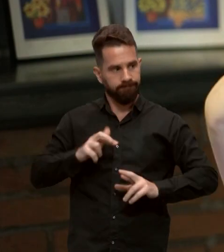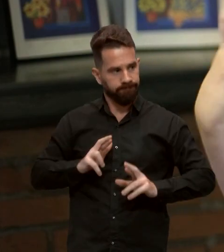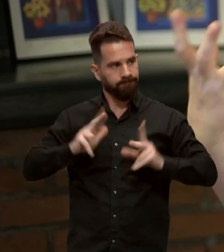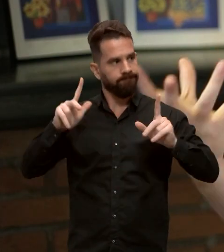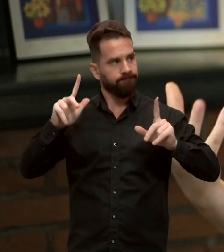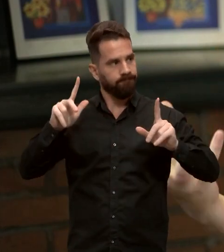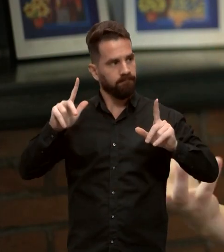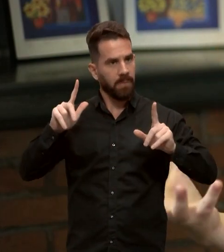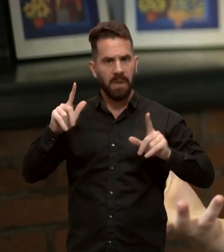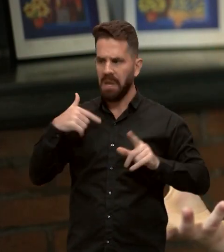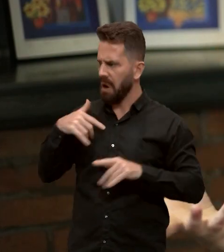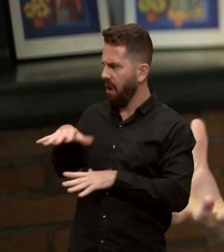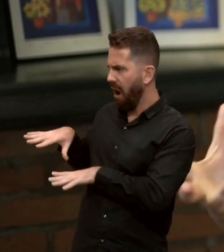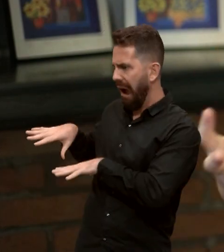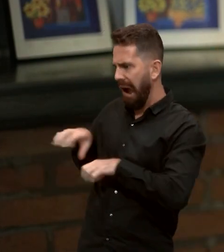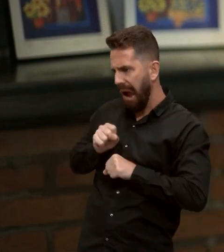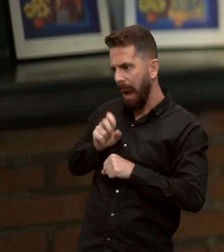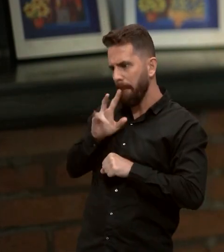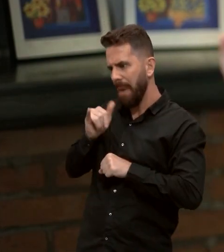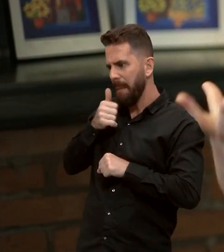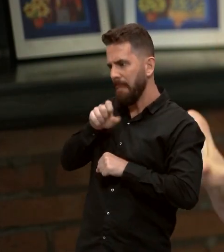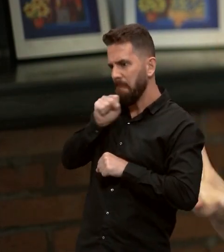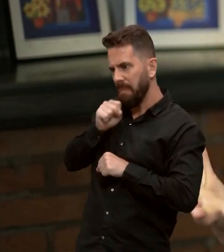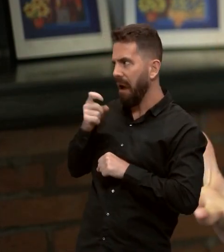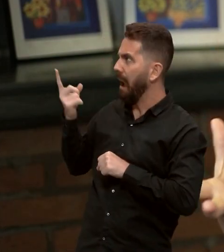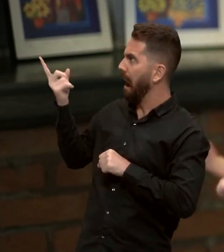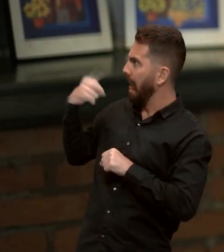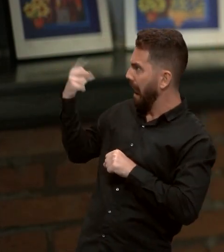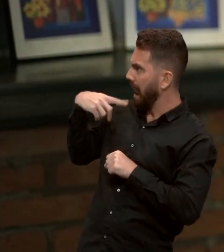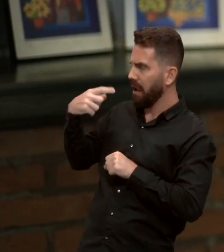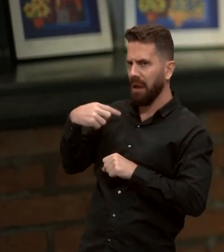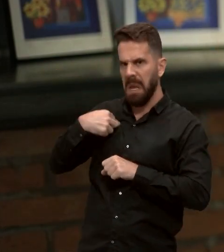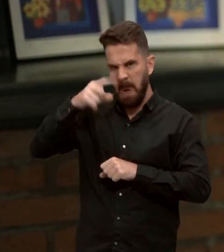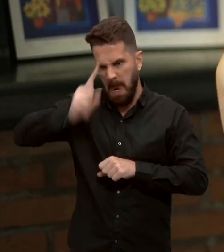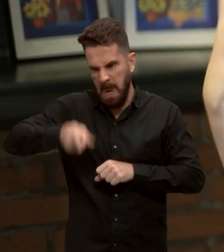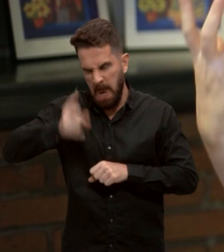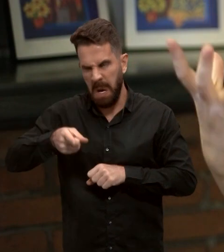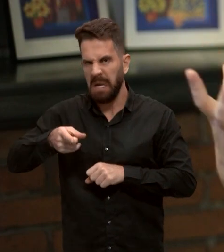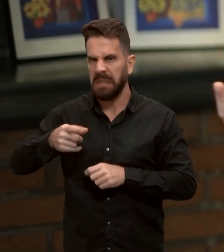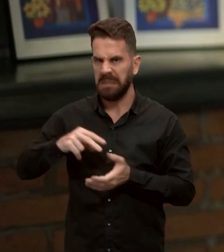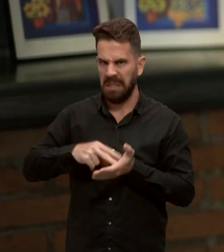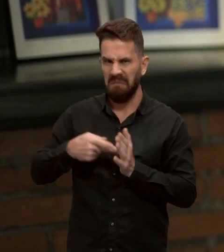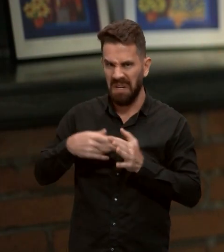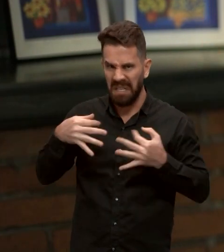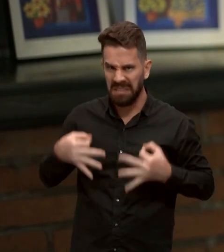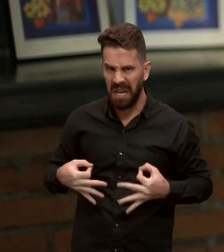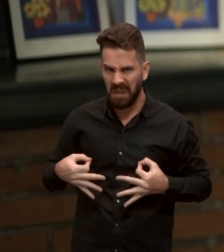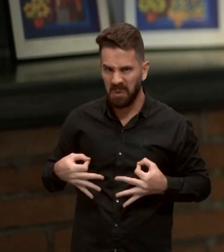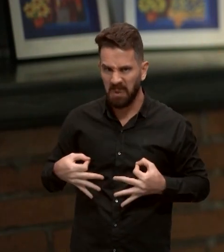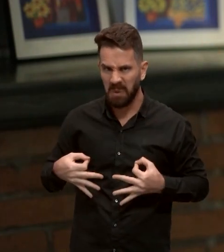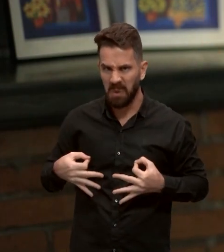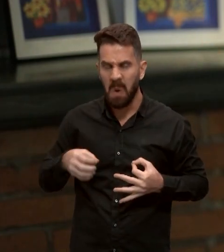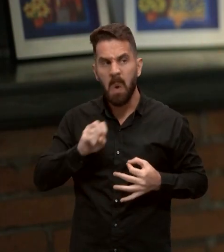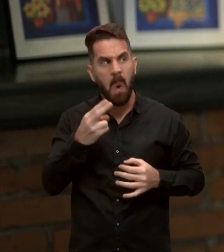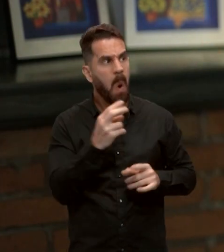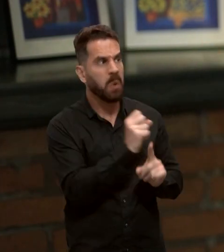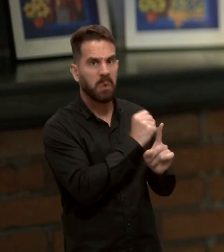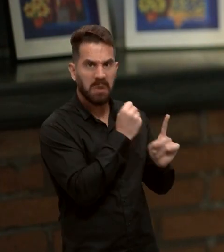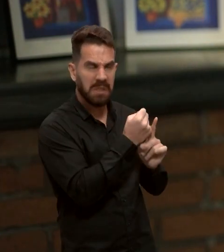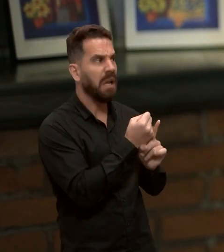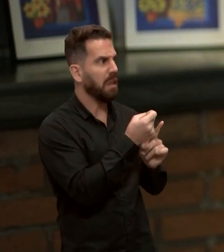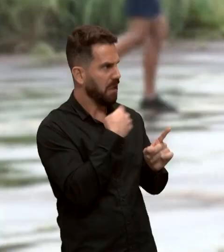reproduzindo o que você aprendeu dos seus pais como correto ou enquanto sociedade? ou você